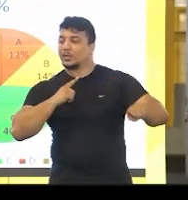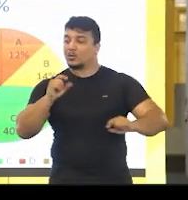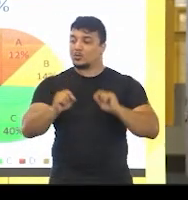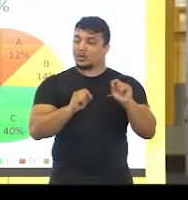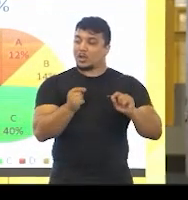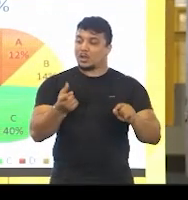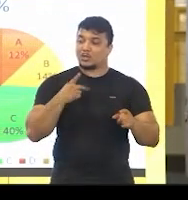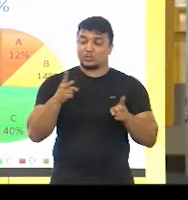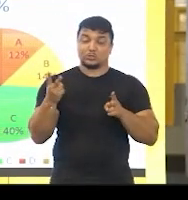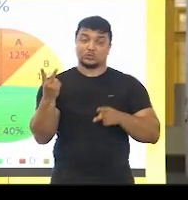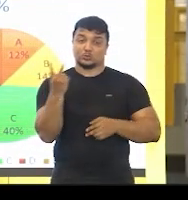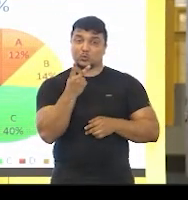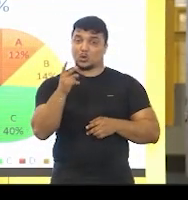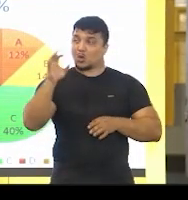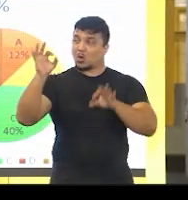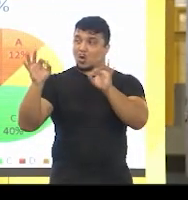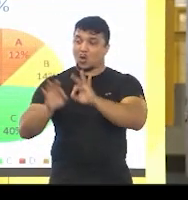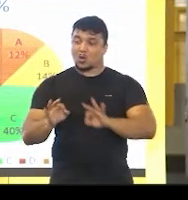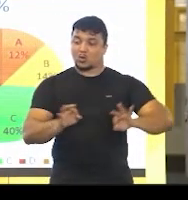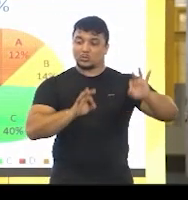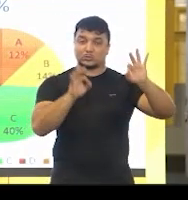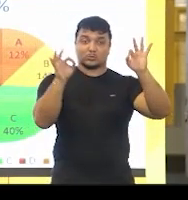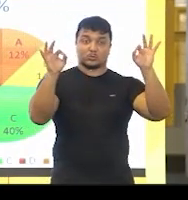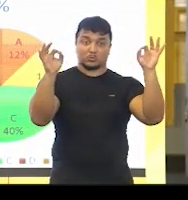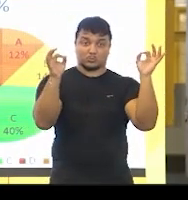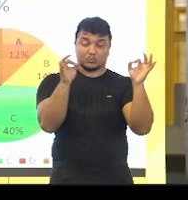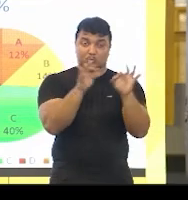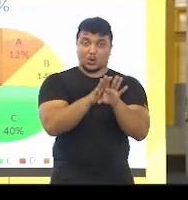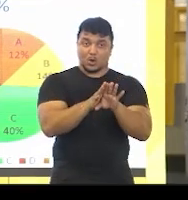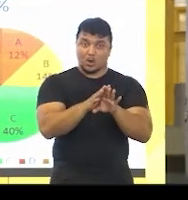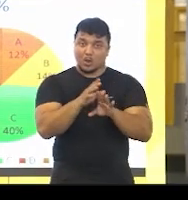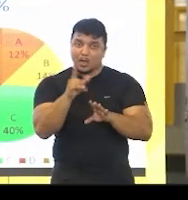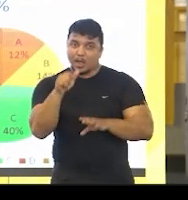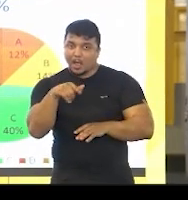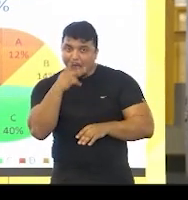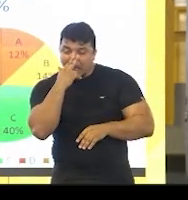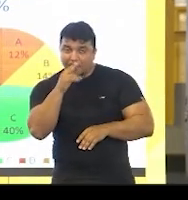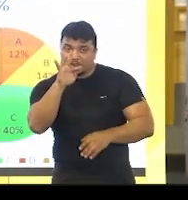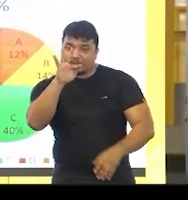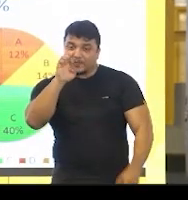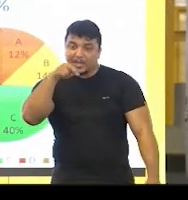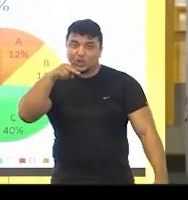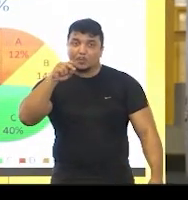Entre as duas organizações de fenômenos, epa,